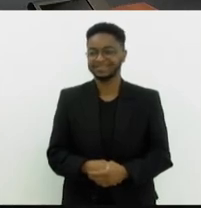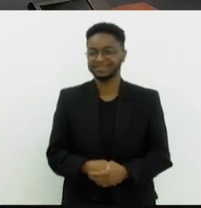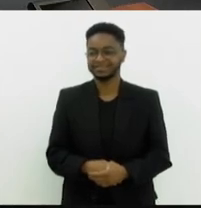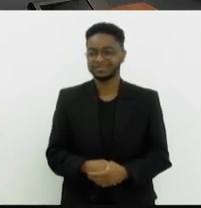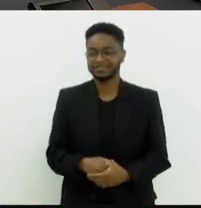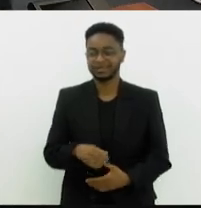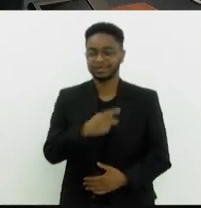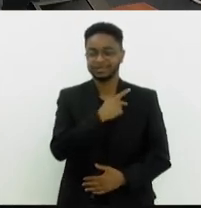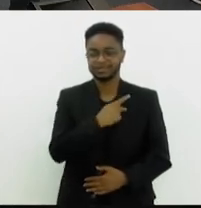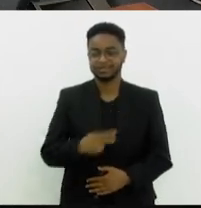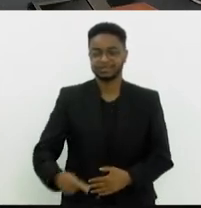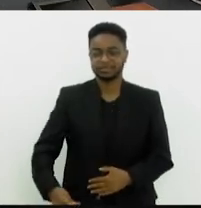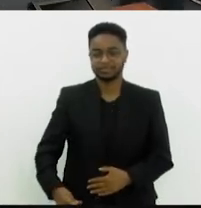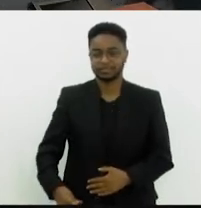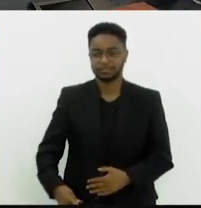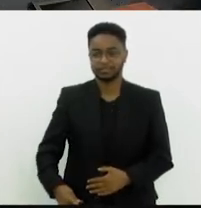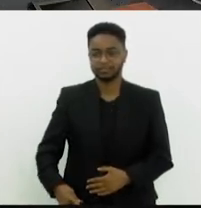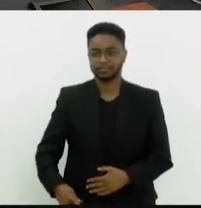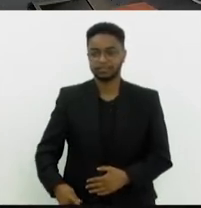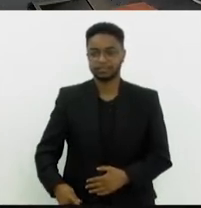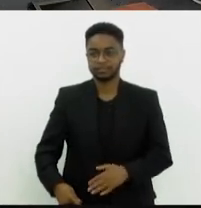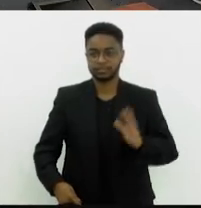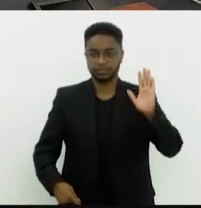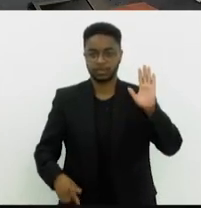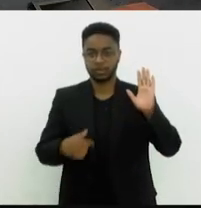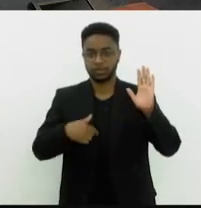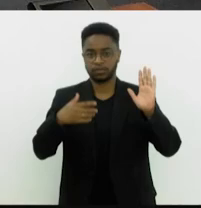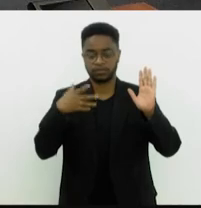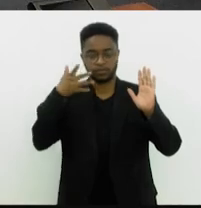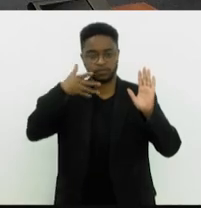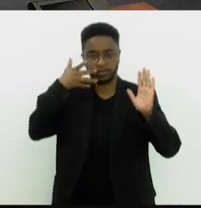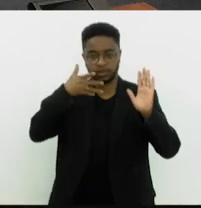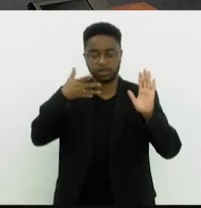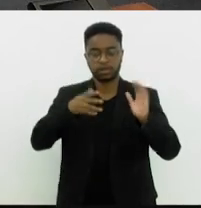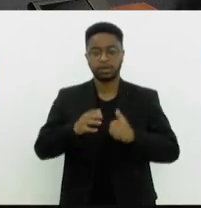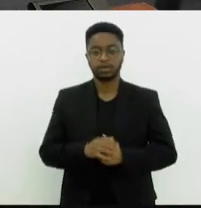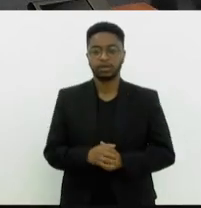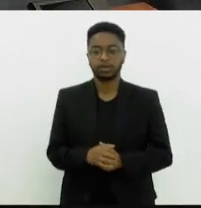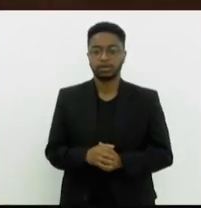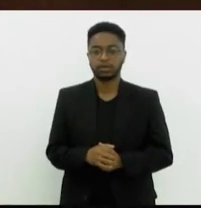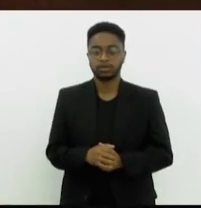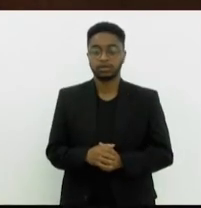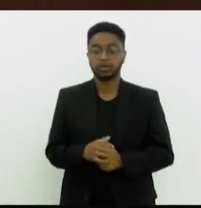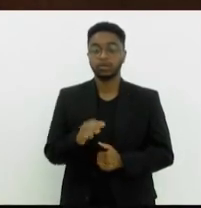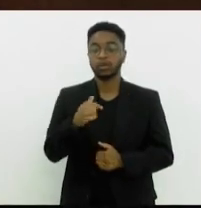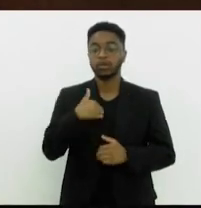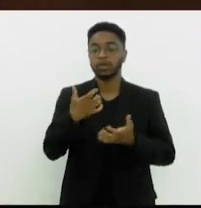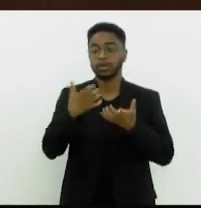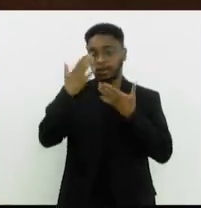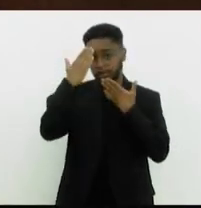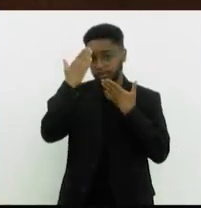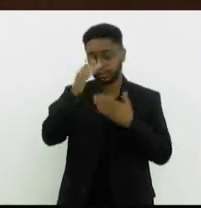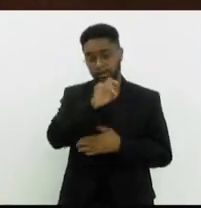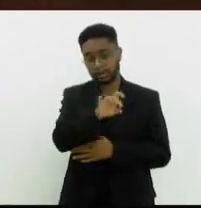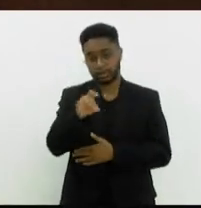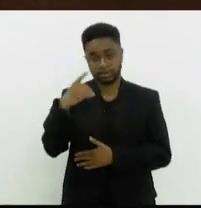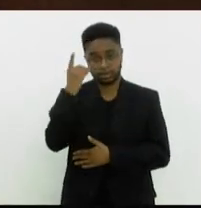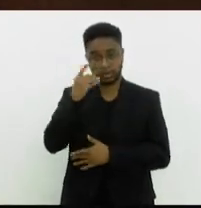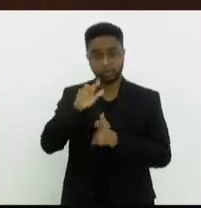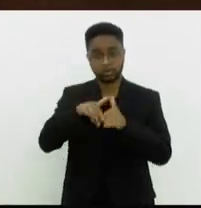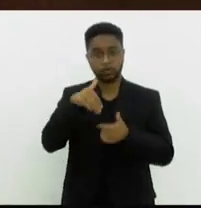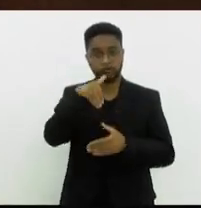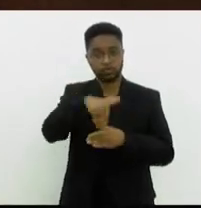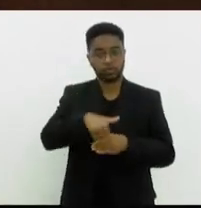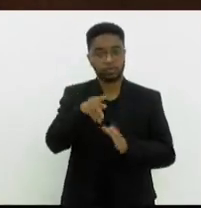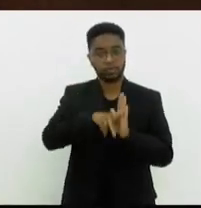Presidente, está alto aqui, mas vou falar daqui mesmo, que aquele dali não está. É só para agradecer aos nossos pares pela votação desse